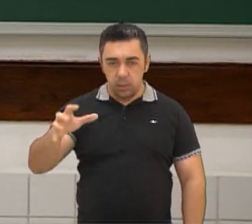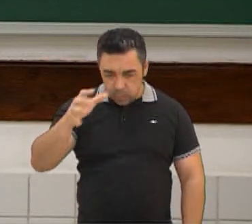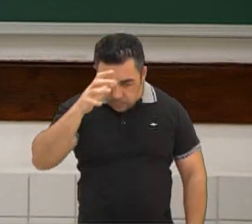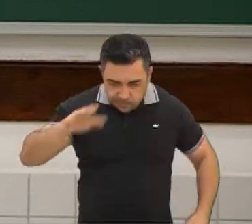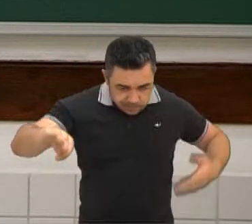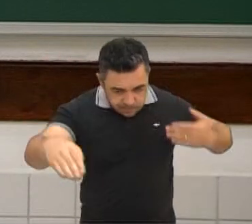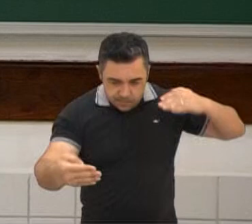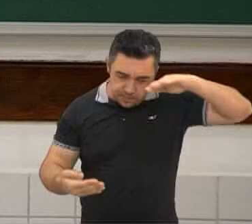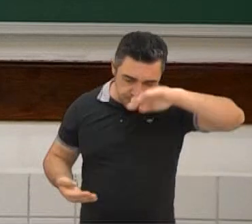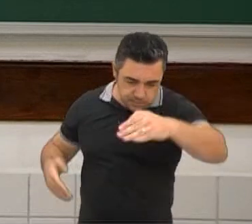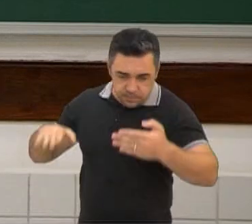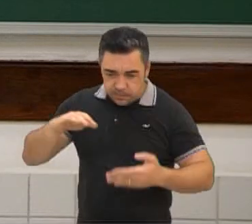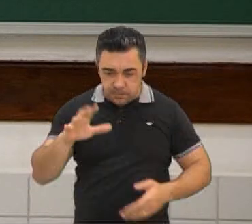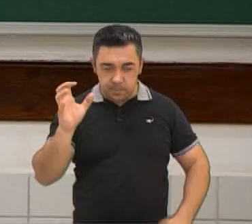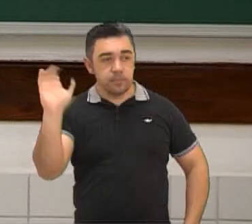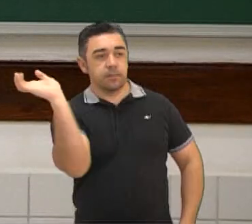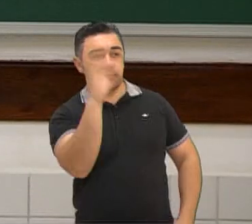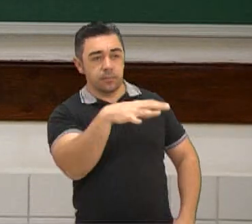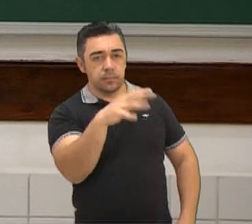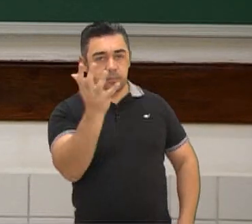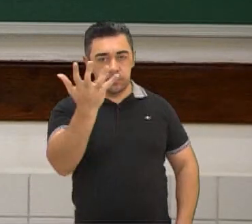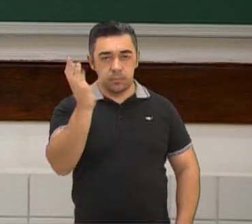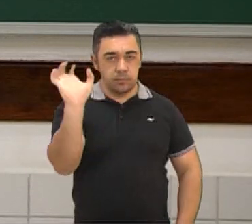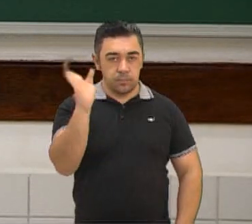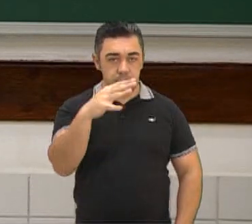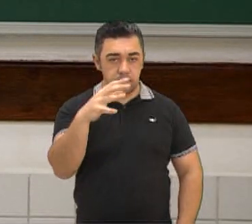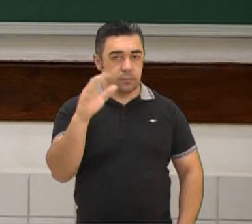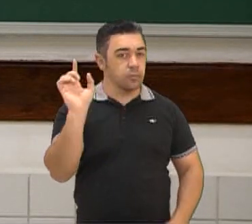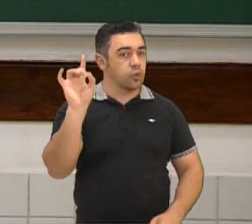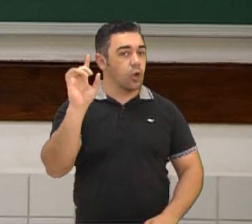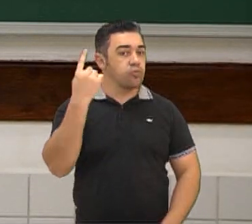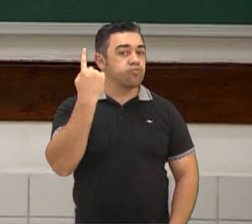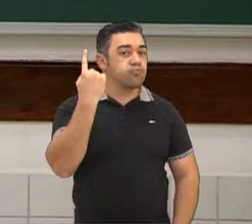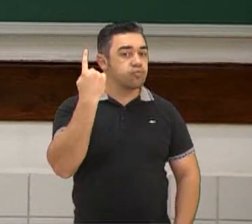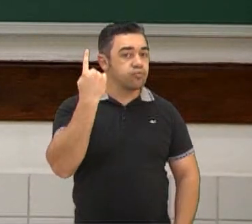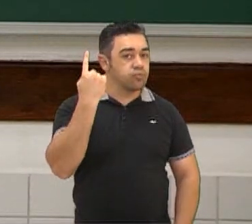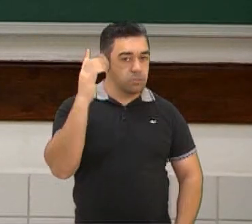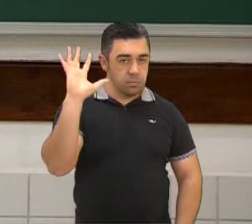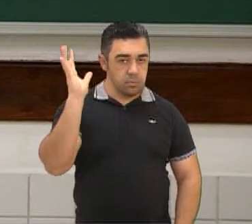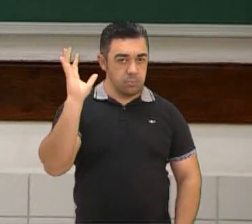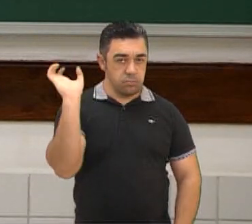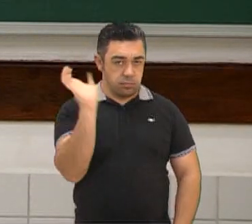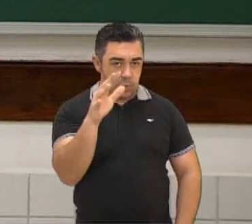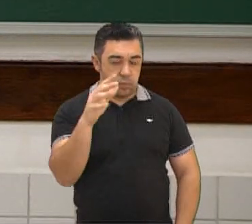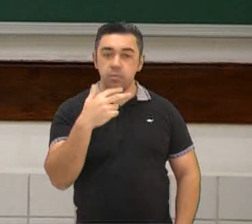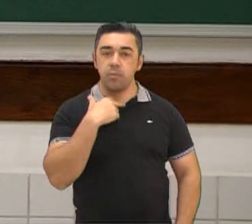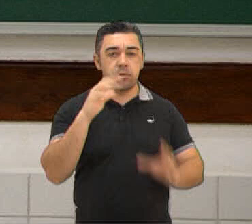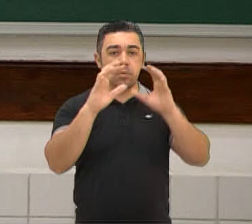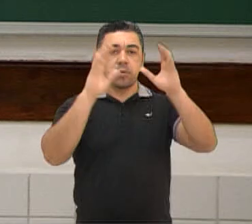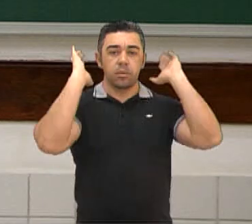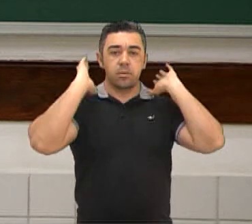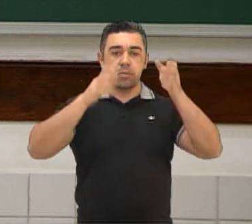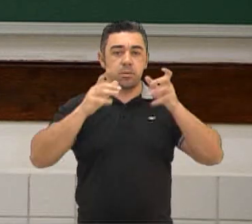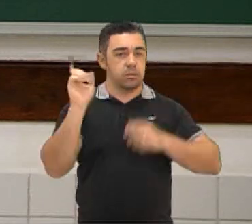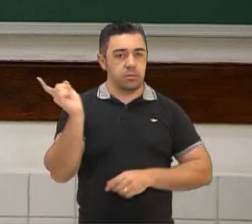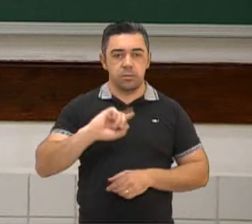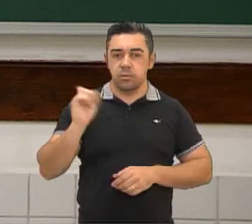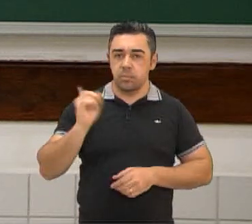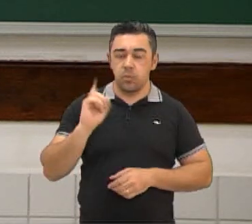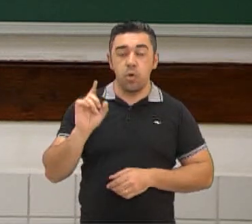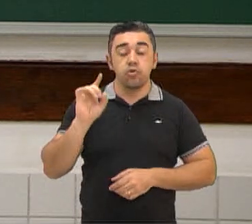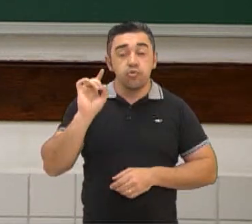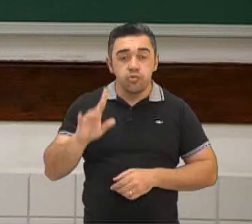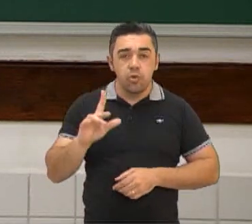com a testa e para passar a bola, fazem o passe apenas com uma das mãos, tá? O goleiro é o único